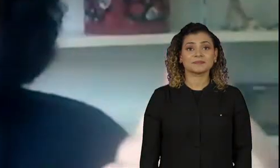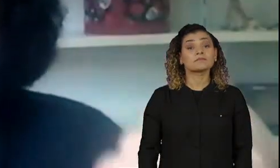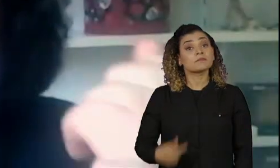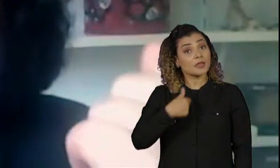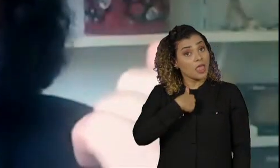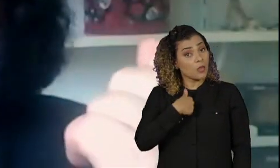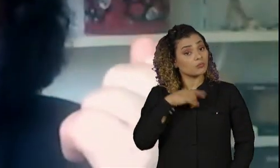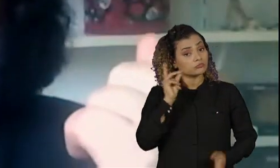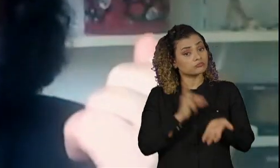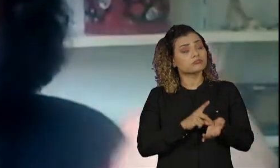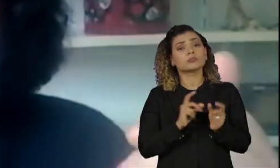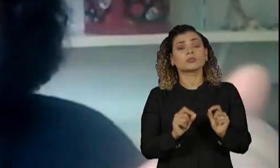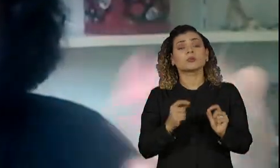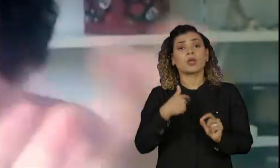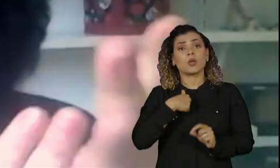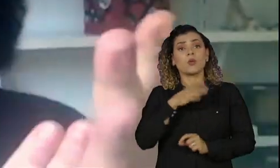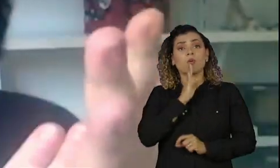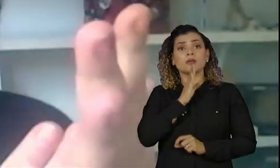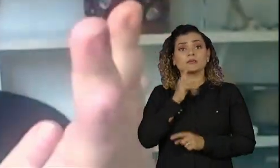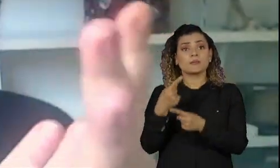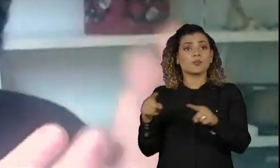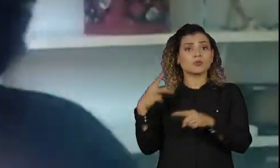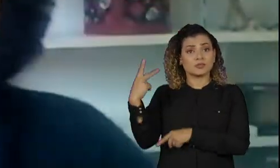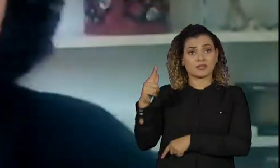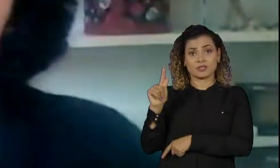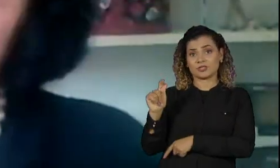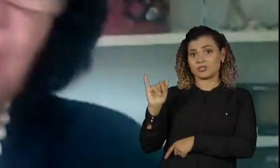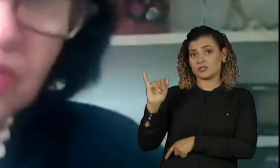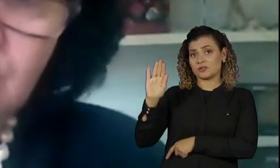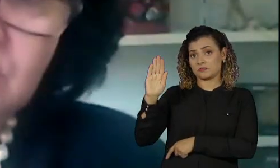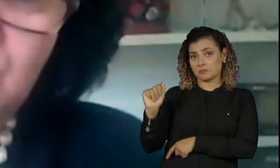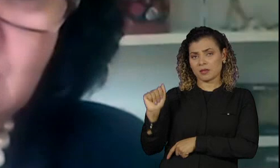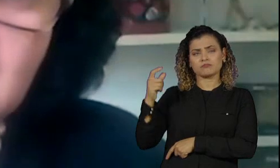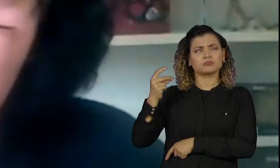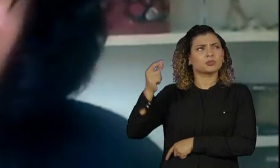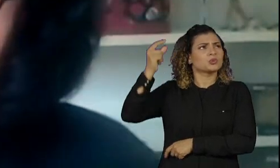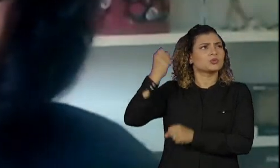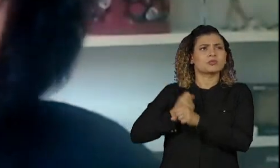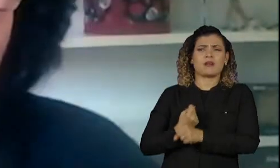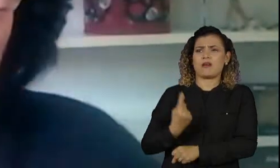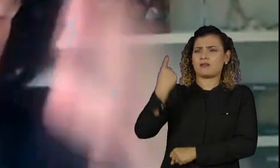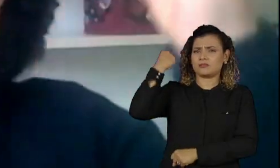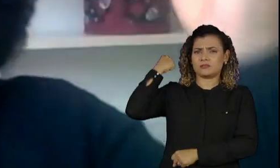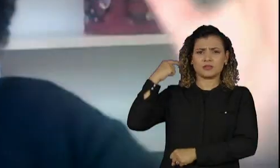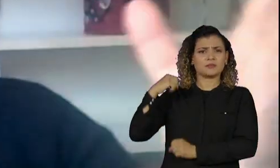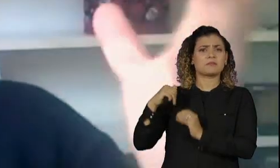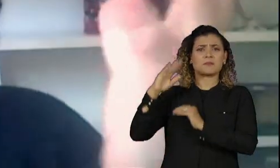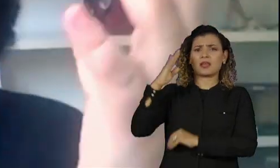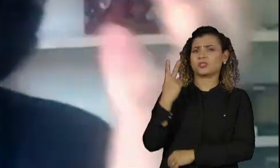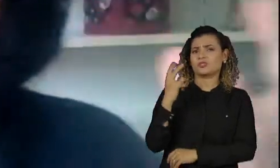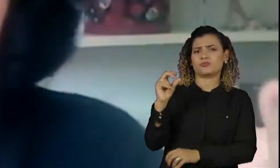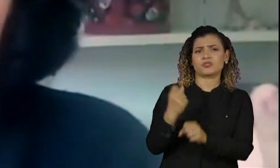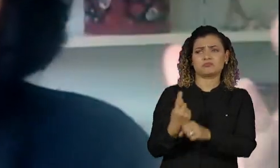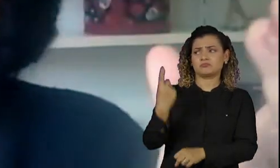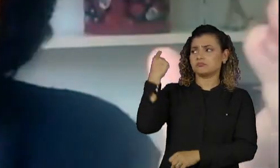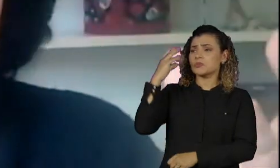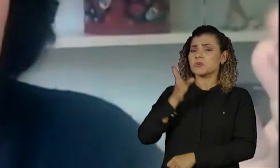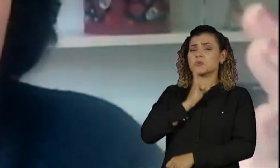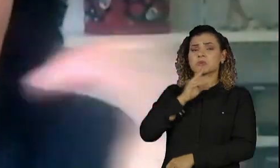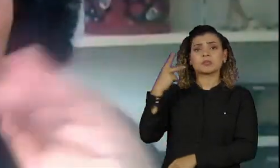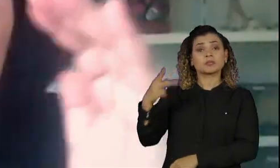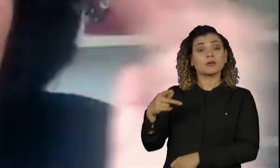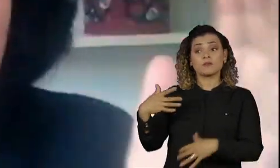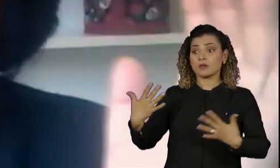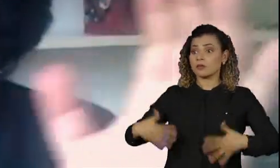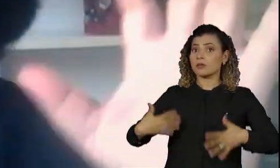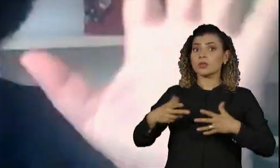Para mim, quando eu conheci as músicas do Giba, há muitos anos atrás, eu diria mais de 20 anos, eu disse, isso